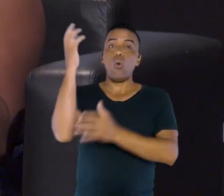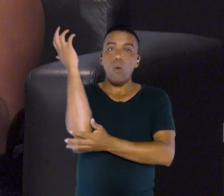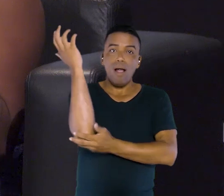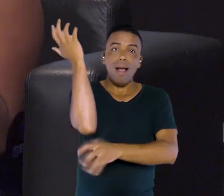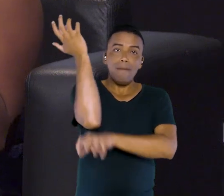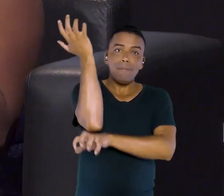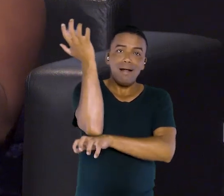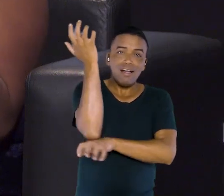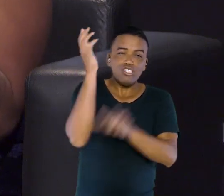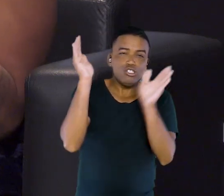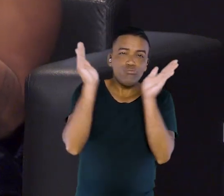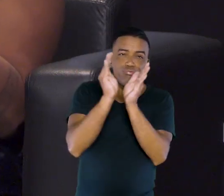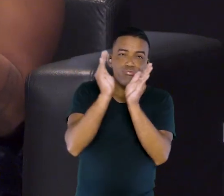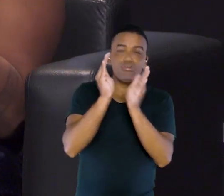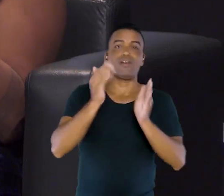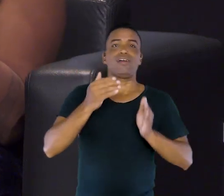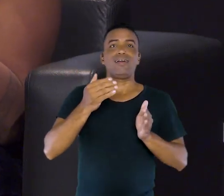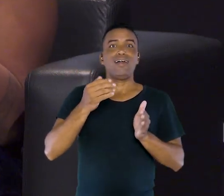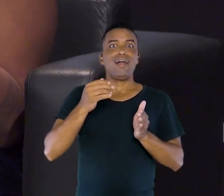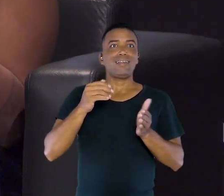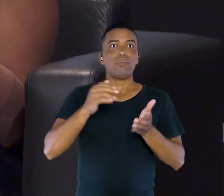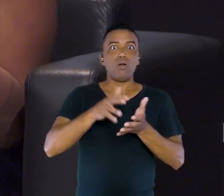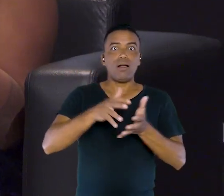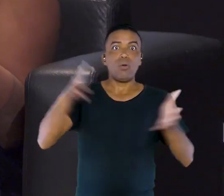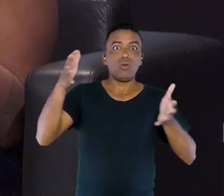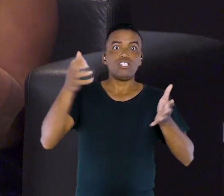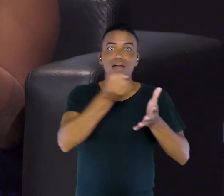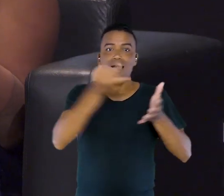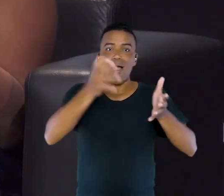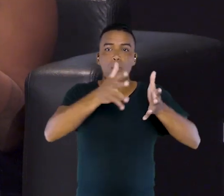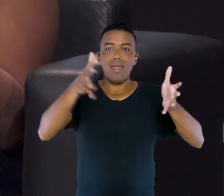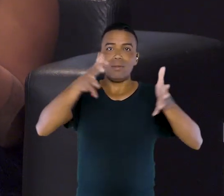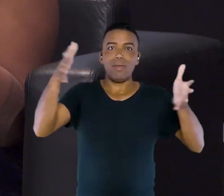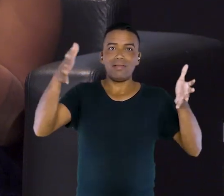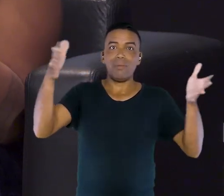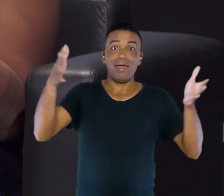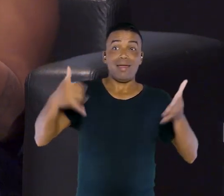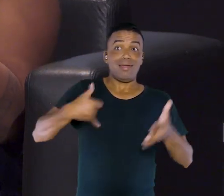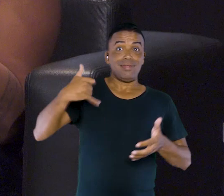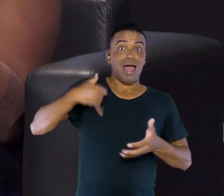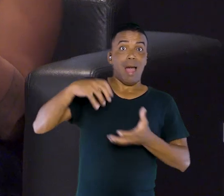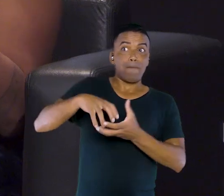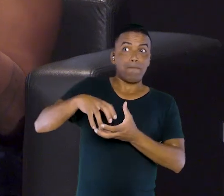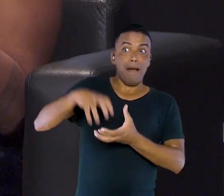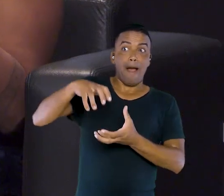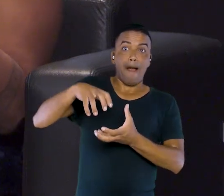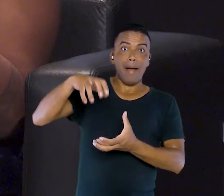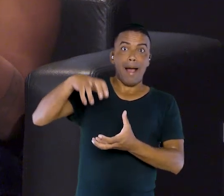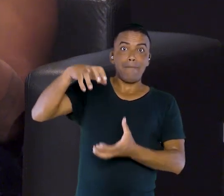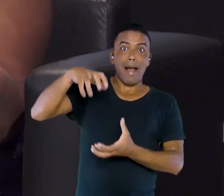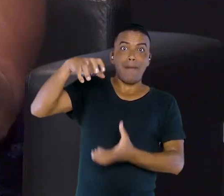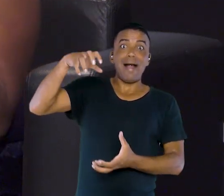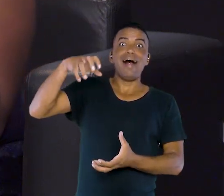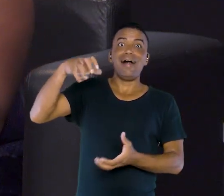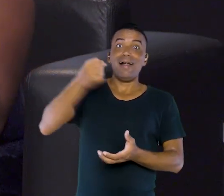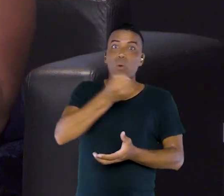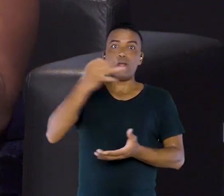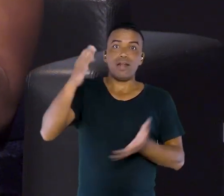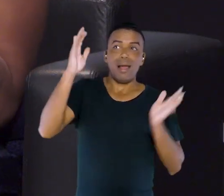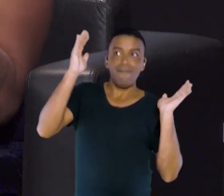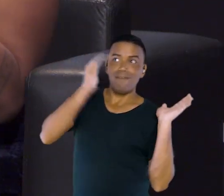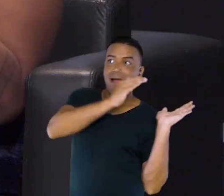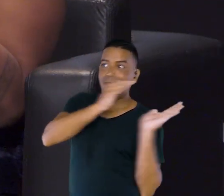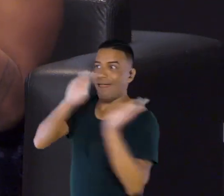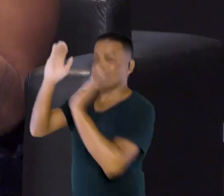um abacaxizinho. E daqui a pouco você aumenta o aturar, né? Quanto mais a idade vai, o aturar também